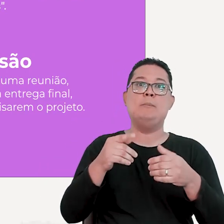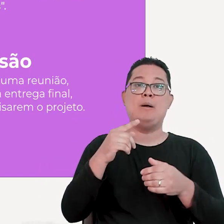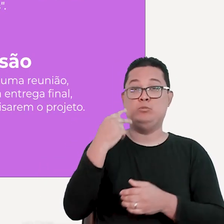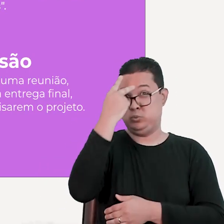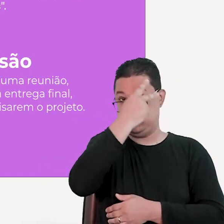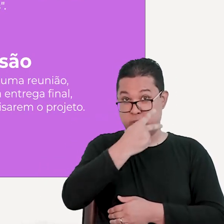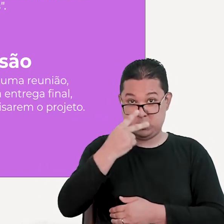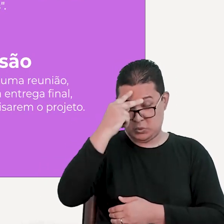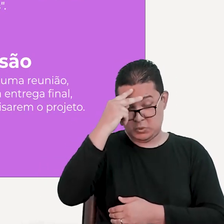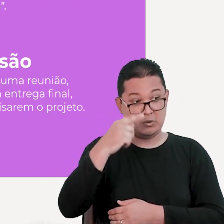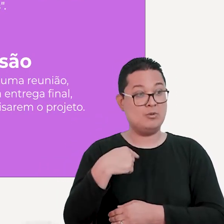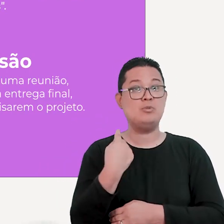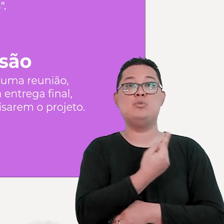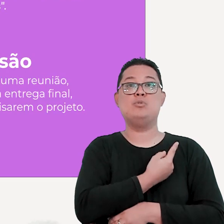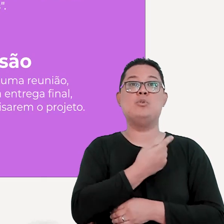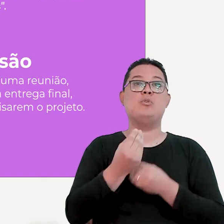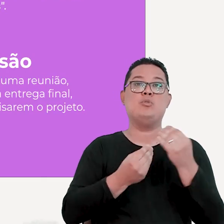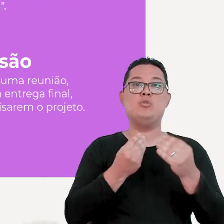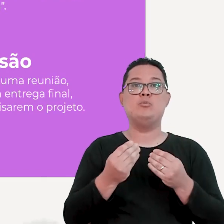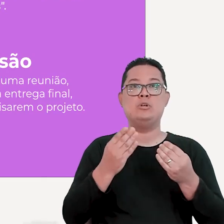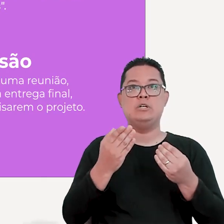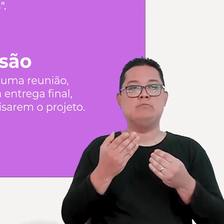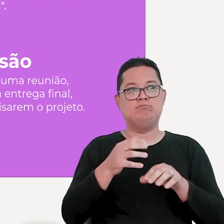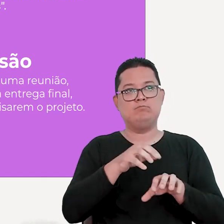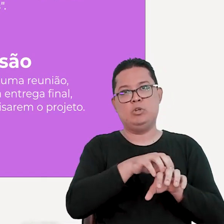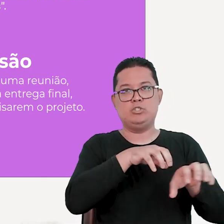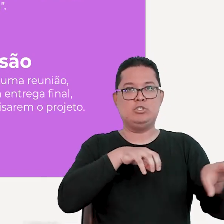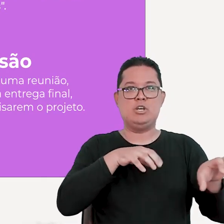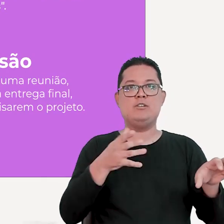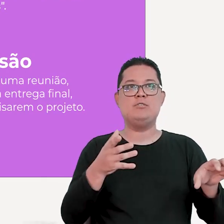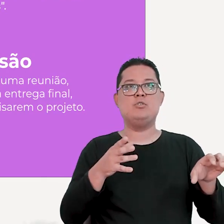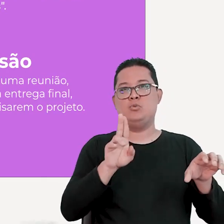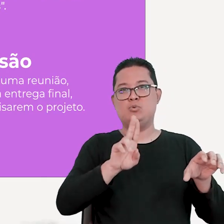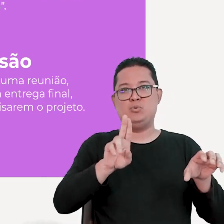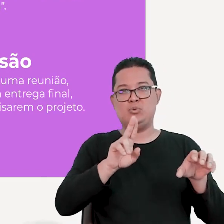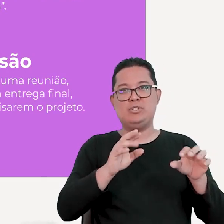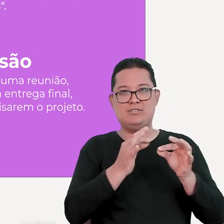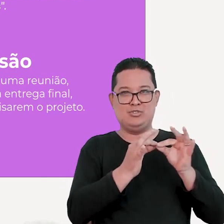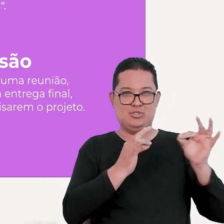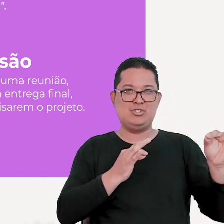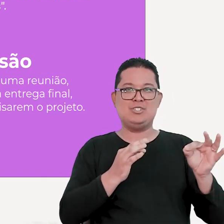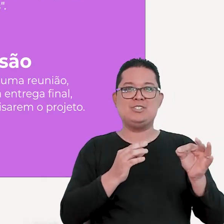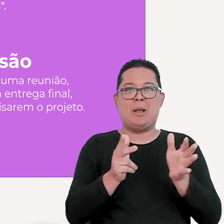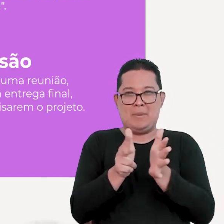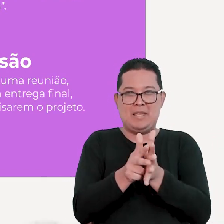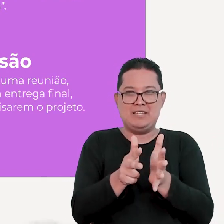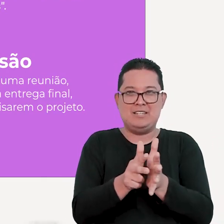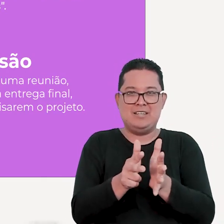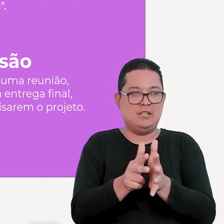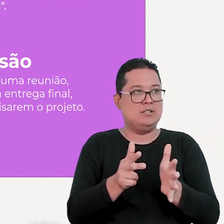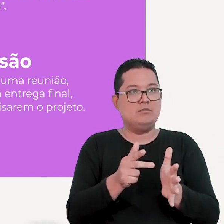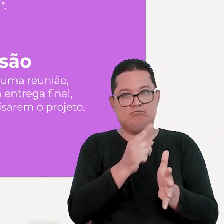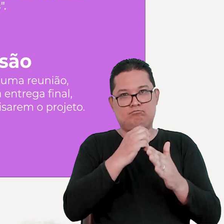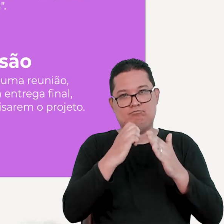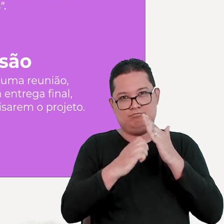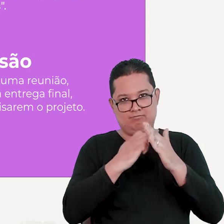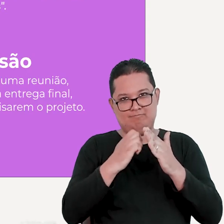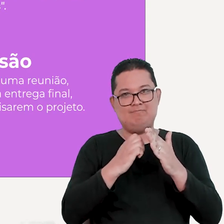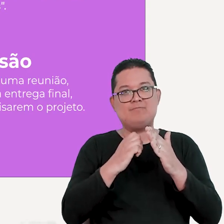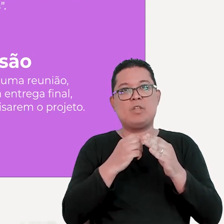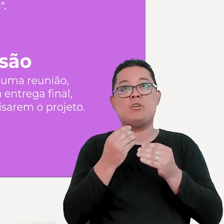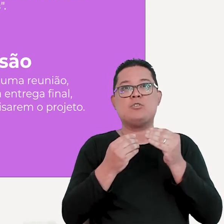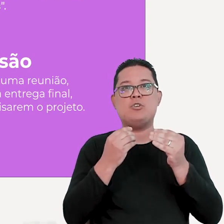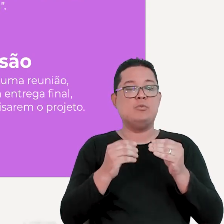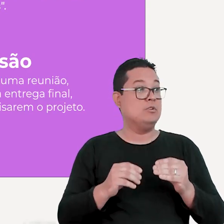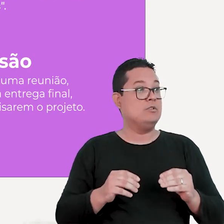entra no Google Meets, no caso, a gente usou o Meets lá, né, na empresa, e a gente espelha a tela